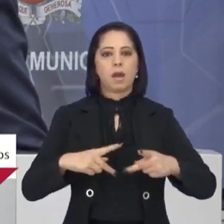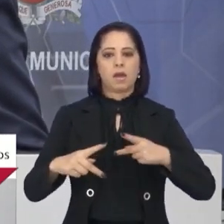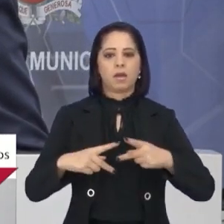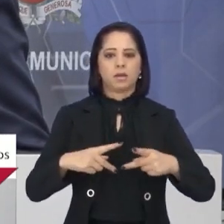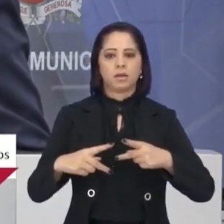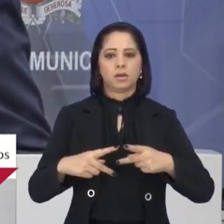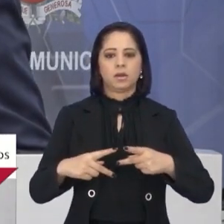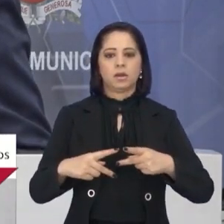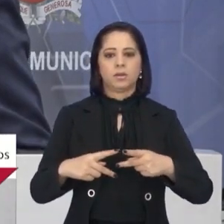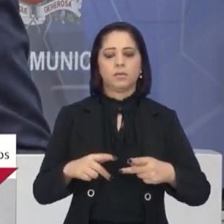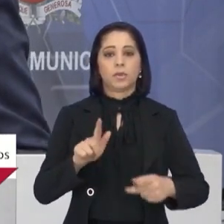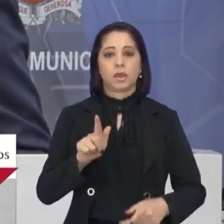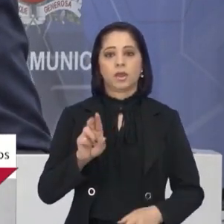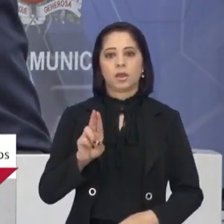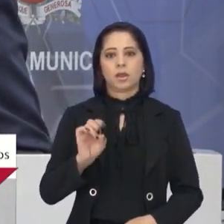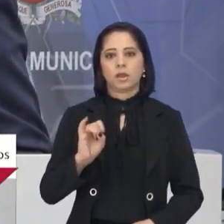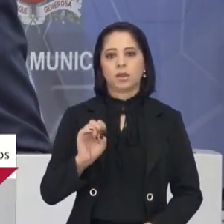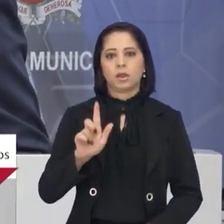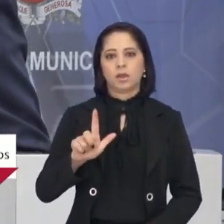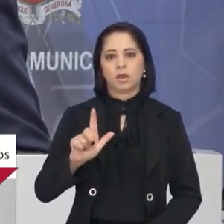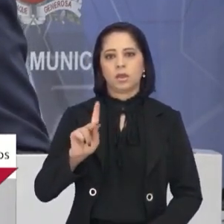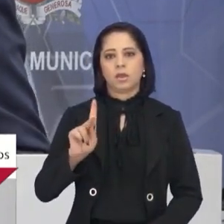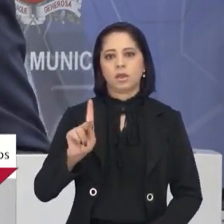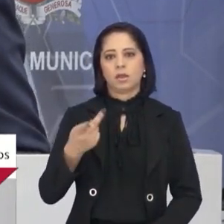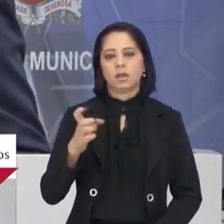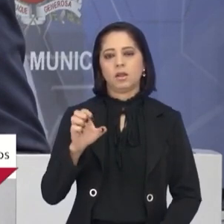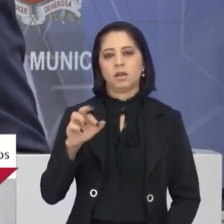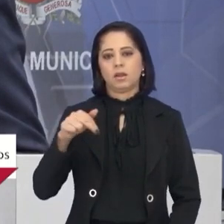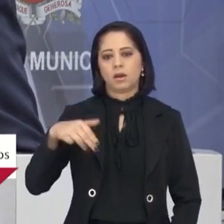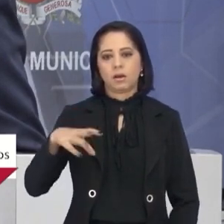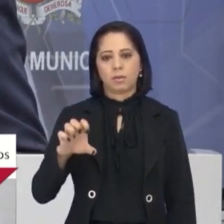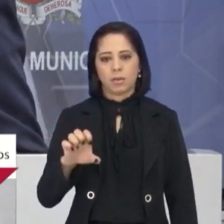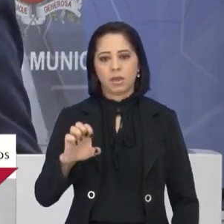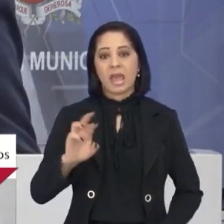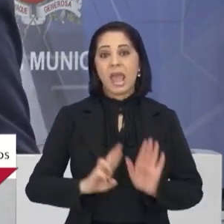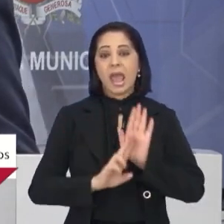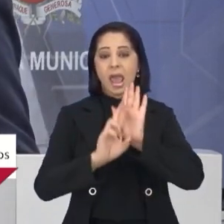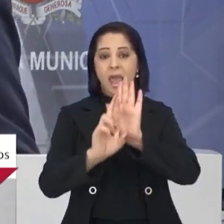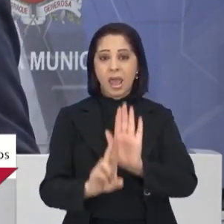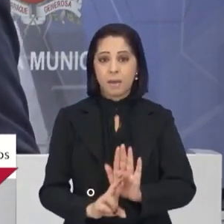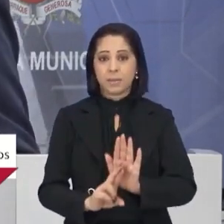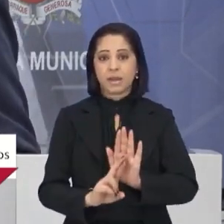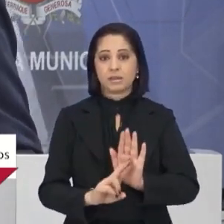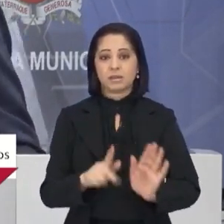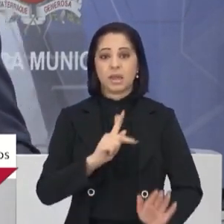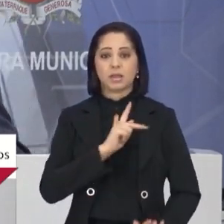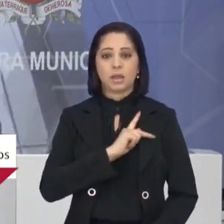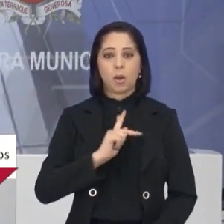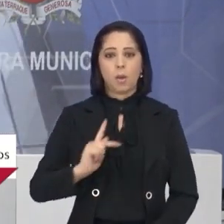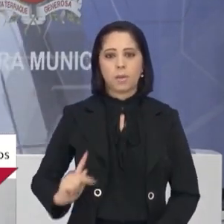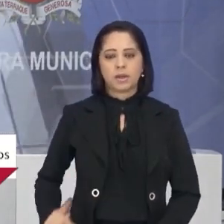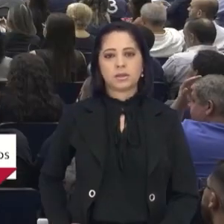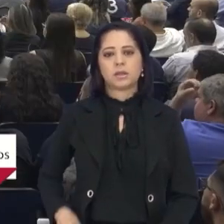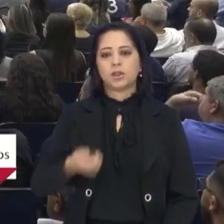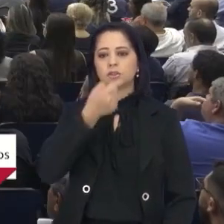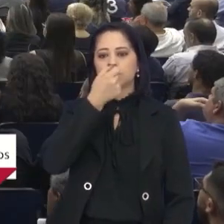dos Campos Guilherme Rodrigues que neste ato eh representa o presidente da Câmara Roberto do